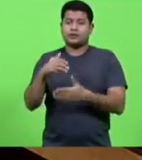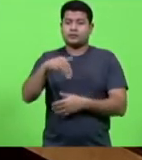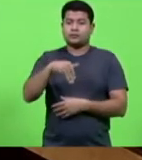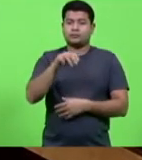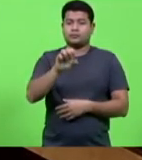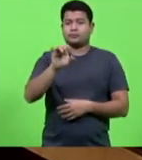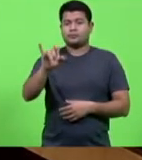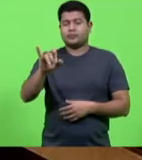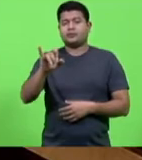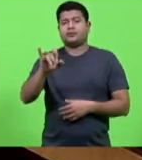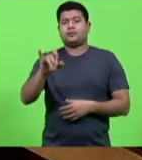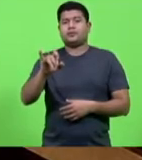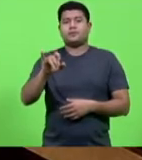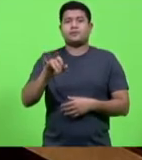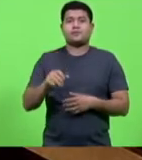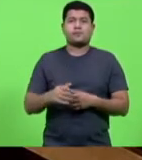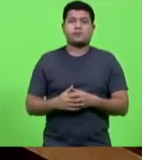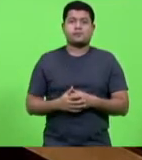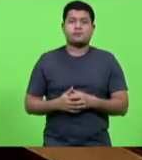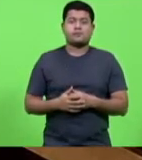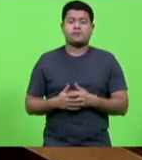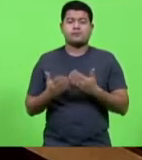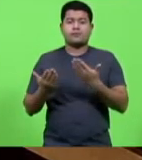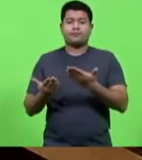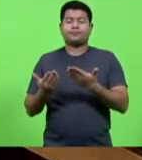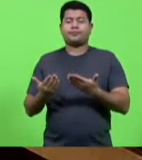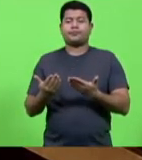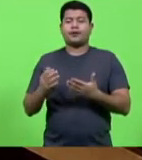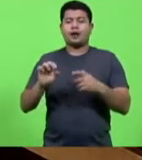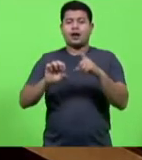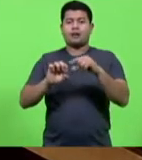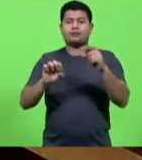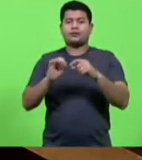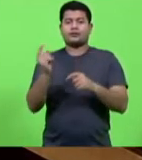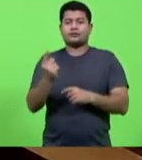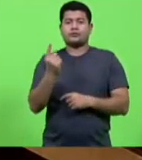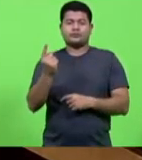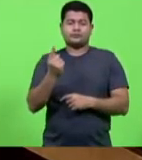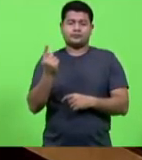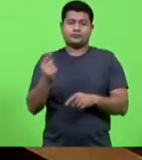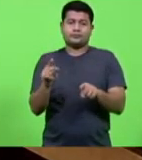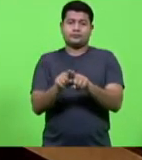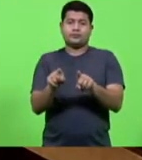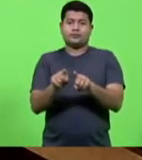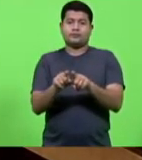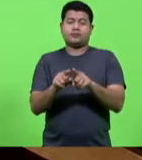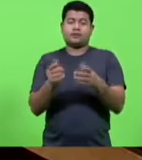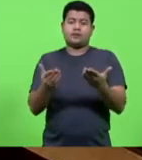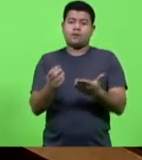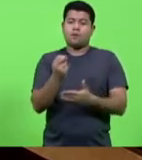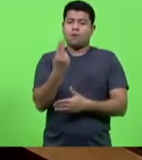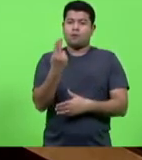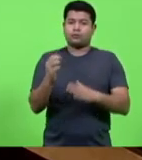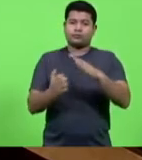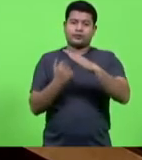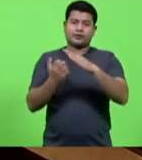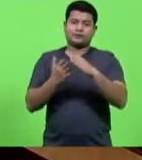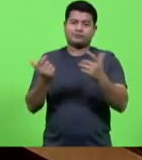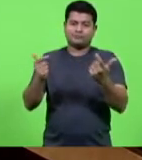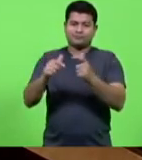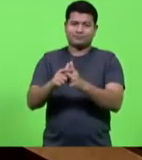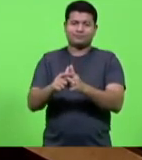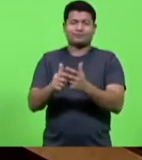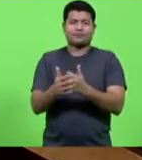para o empreendedor individual, bem como a pequena e microempresa.